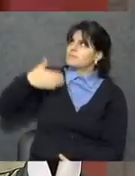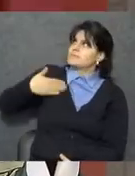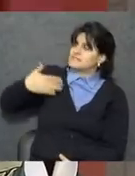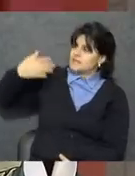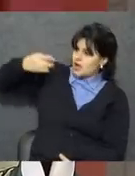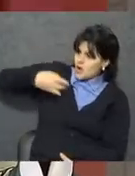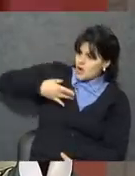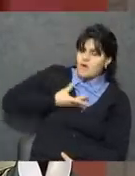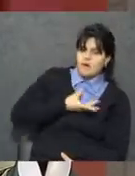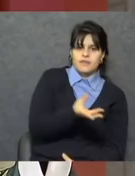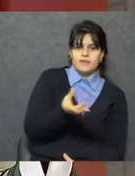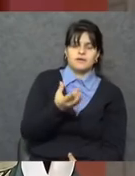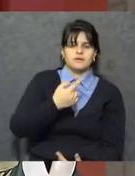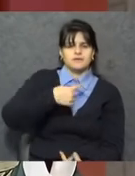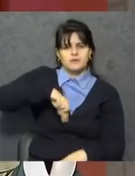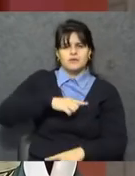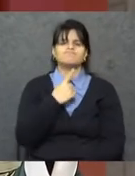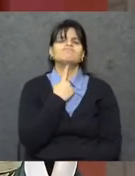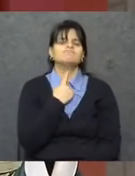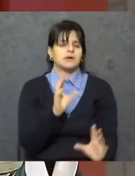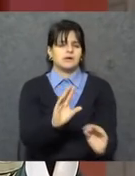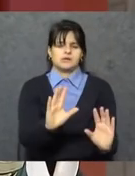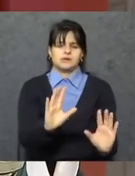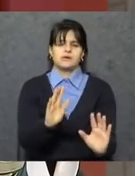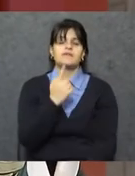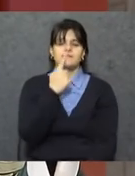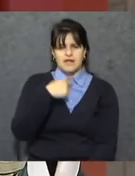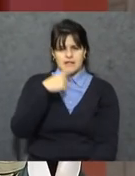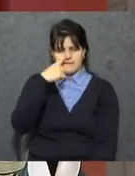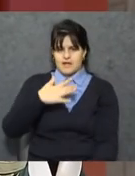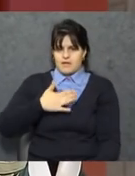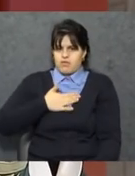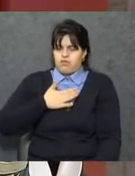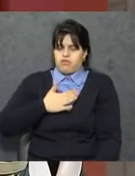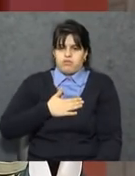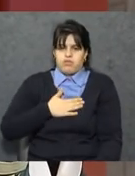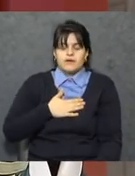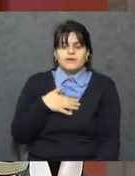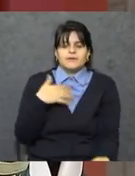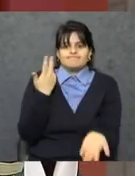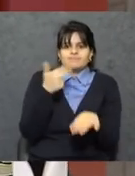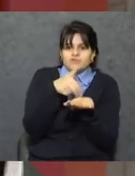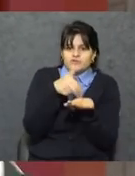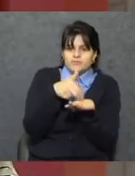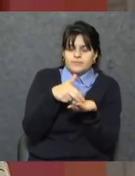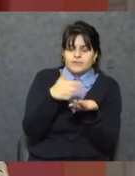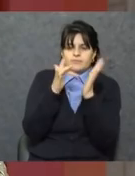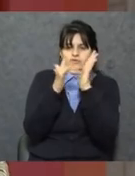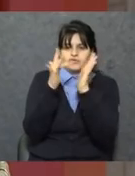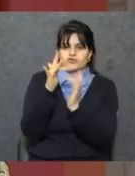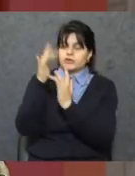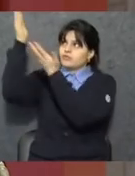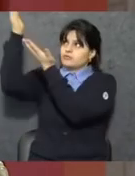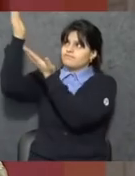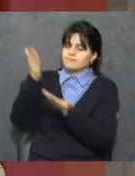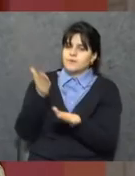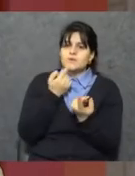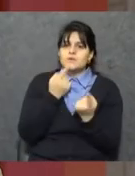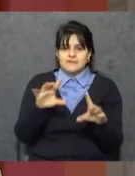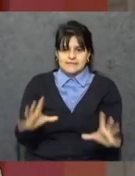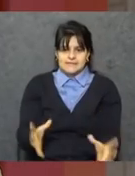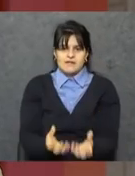sejamos sempre livres do pecado e de toda a perturbação, enquanto esperamos a vinda gloriosa de Jesus Cristo, nosso